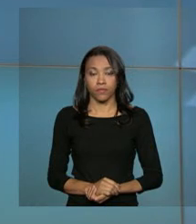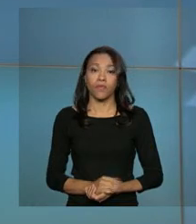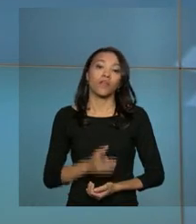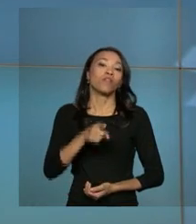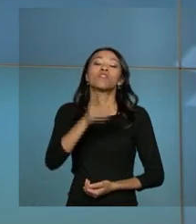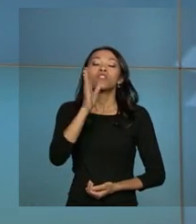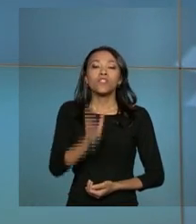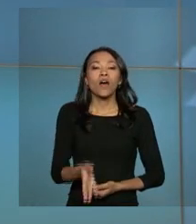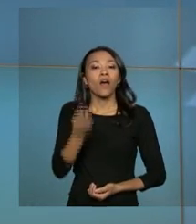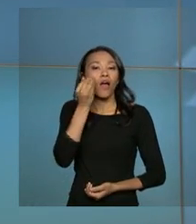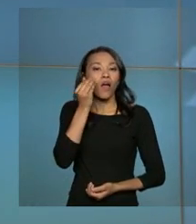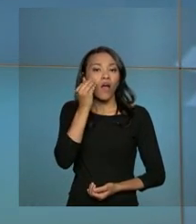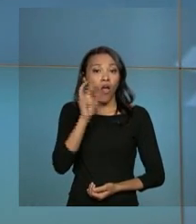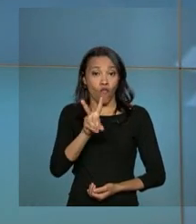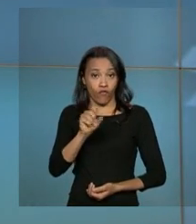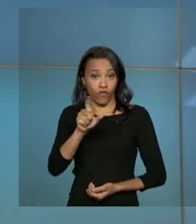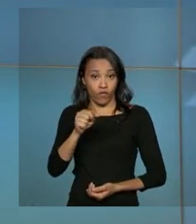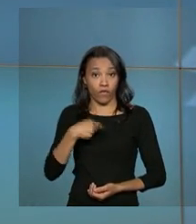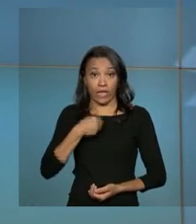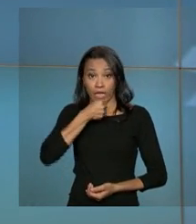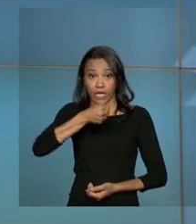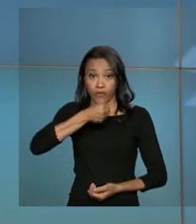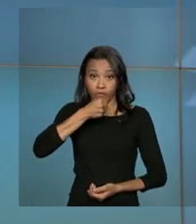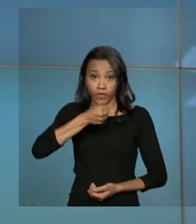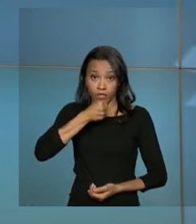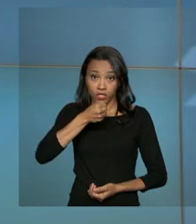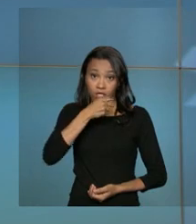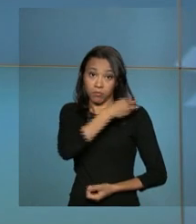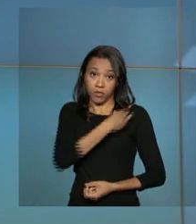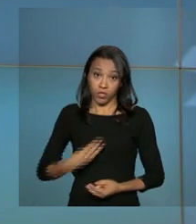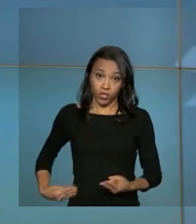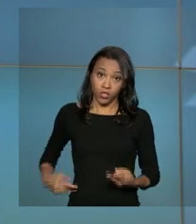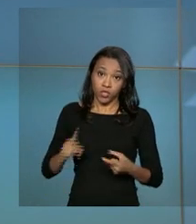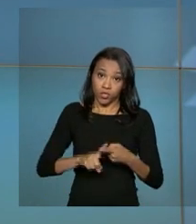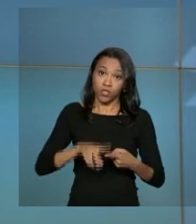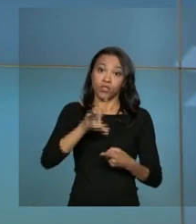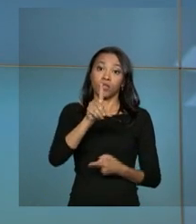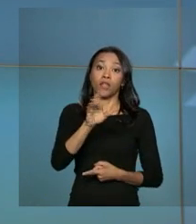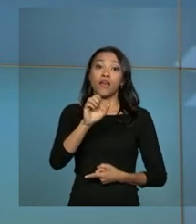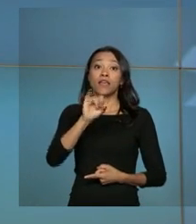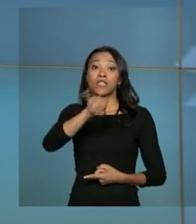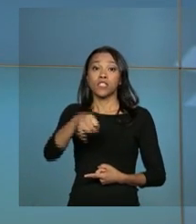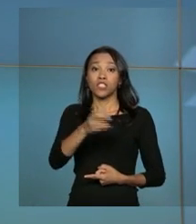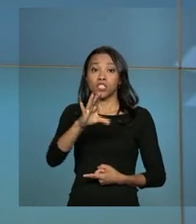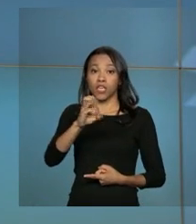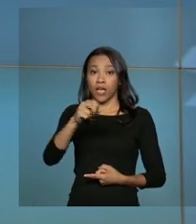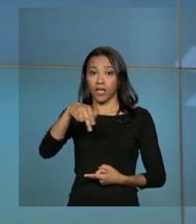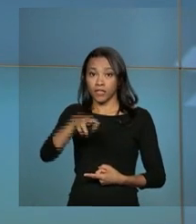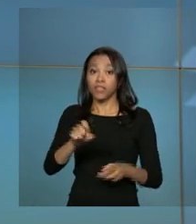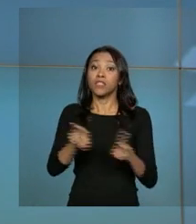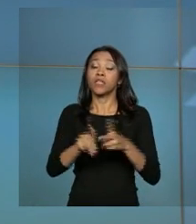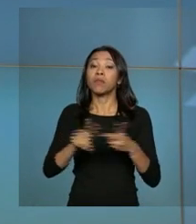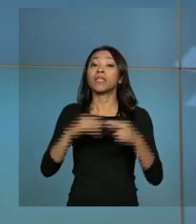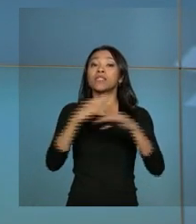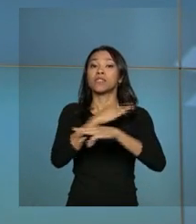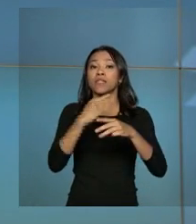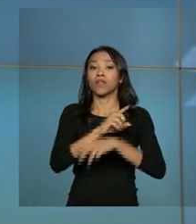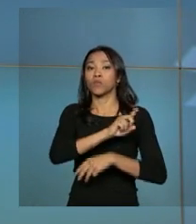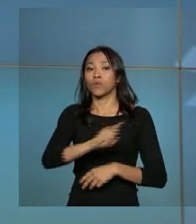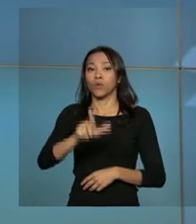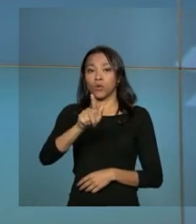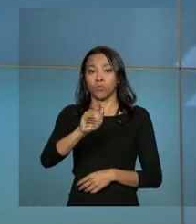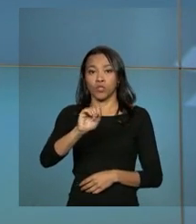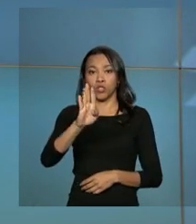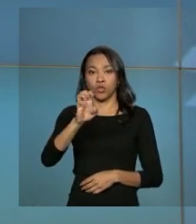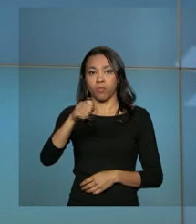Você assistiu ao vivo à entrevista coletiva concedida pelos ministros da Defesa, Jacques Wagner, e das Cidades, Gilberto Kassab.